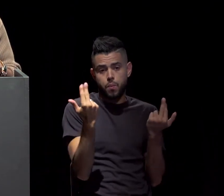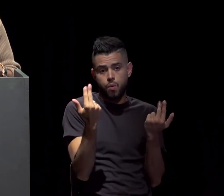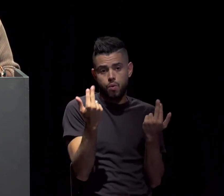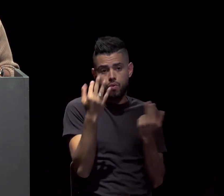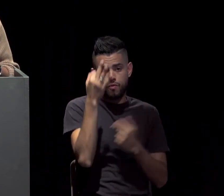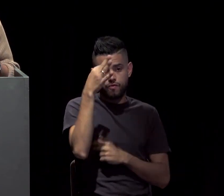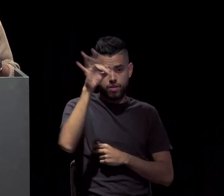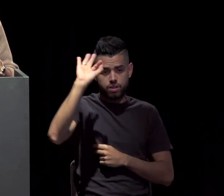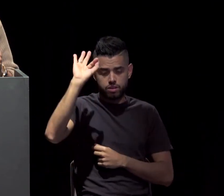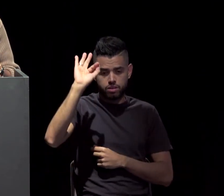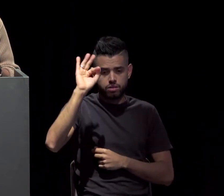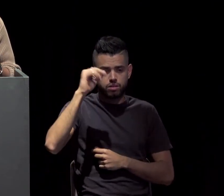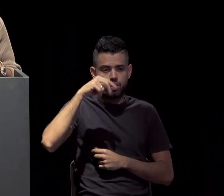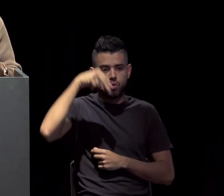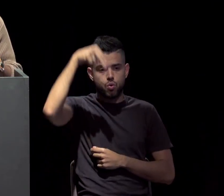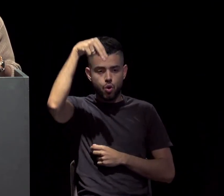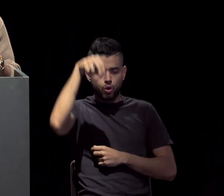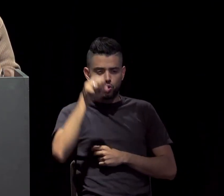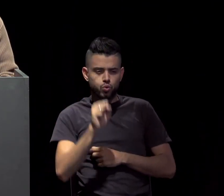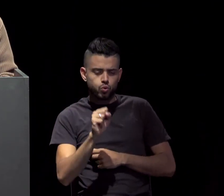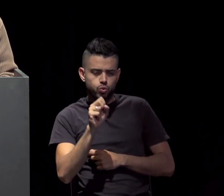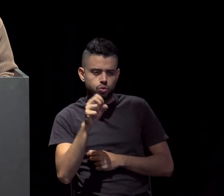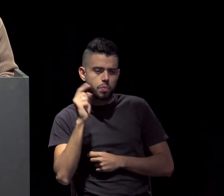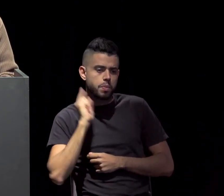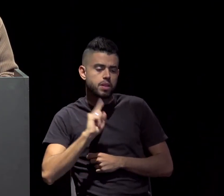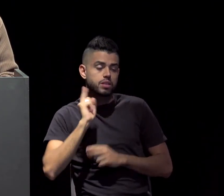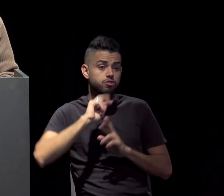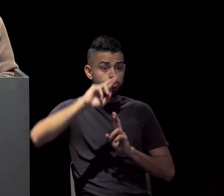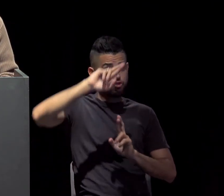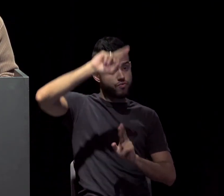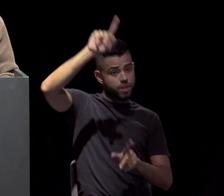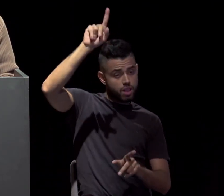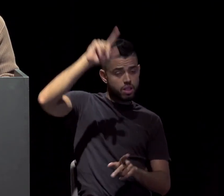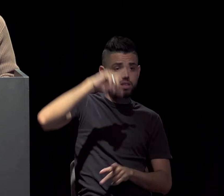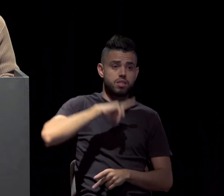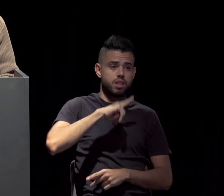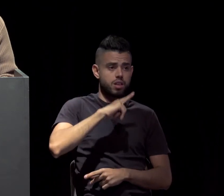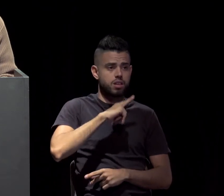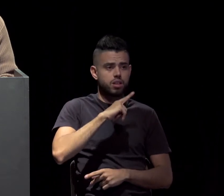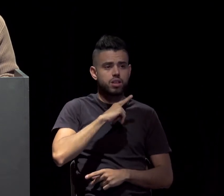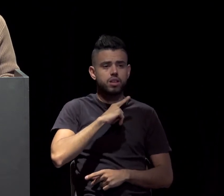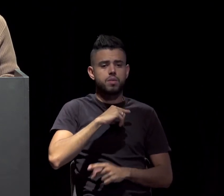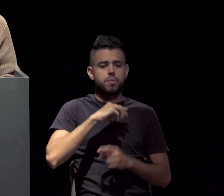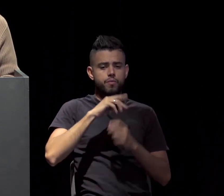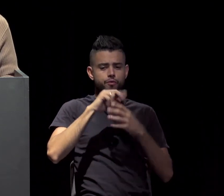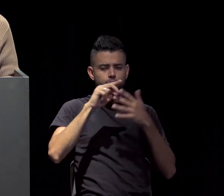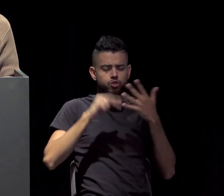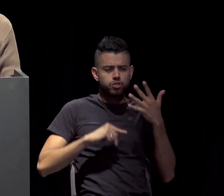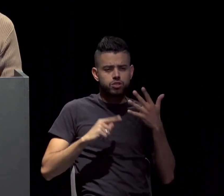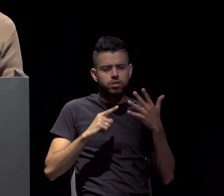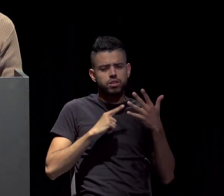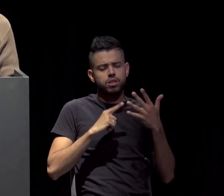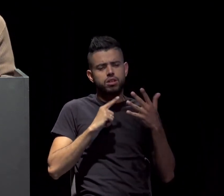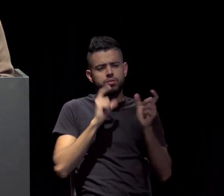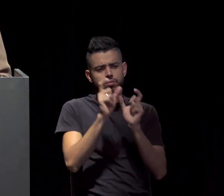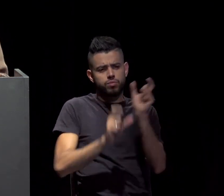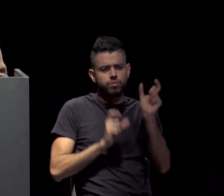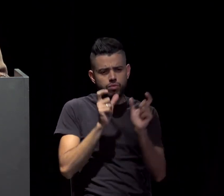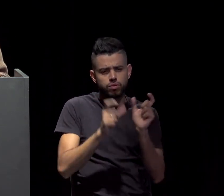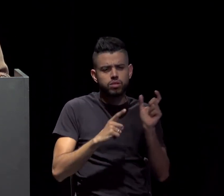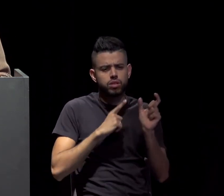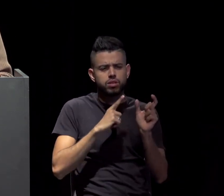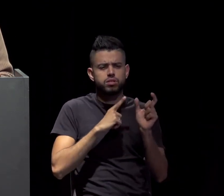regionais, o norte de Minas e o sul de Minas são completamente diferenciados em termos de morfologia, em termos de